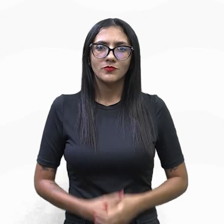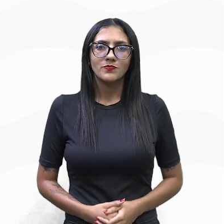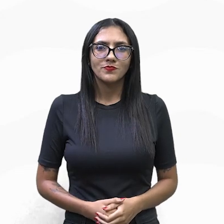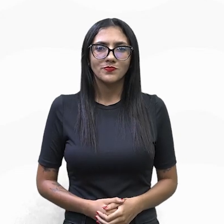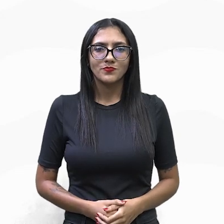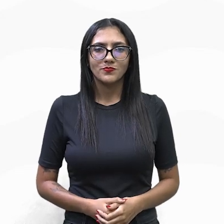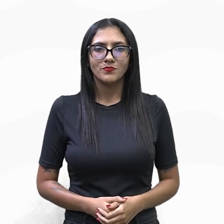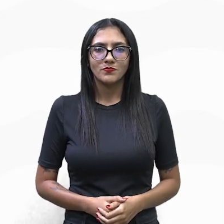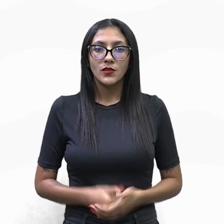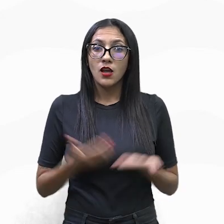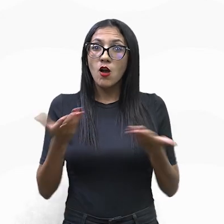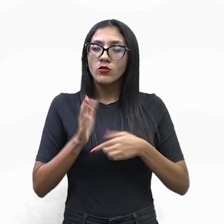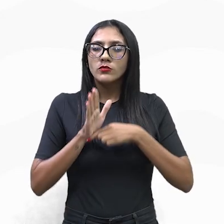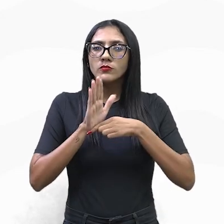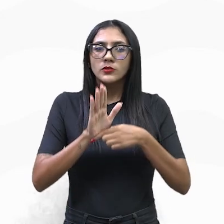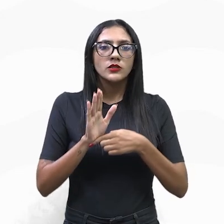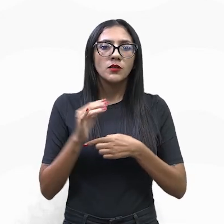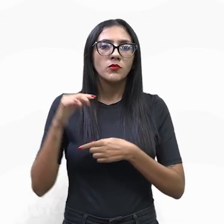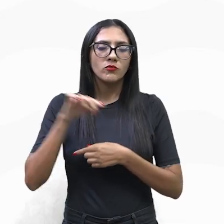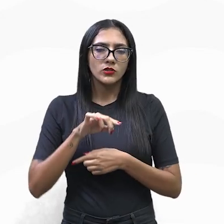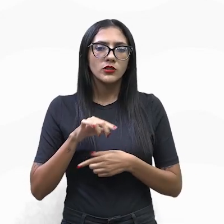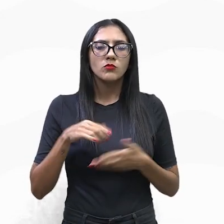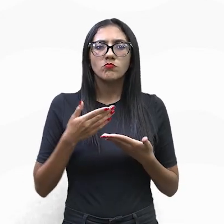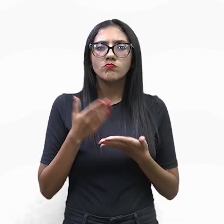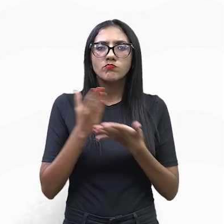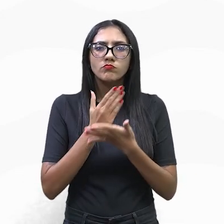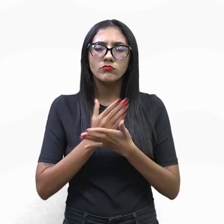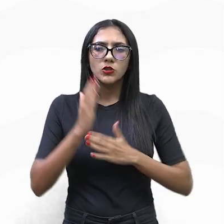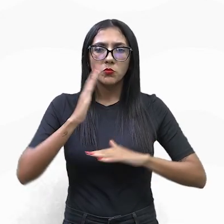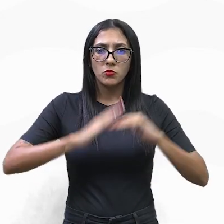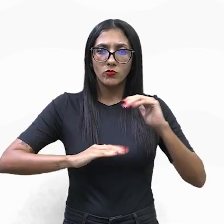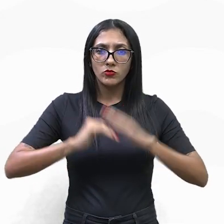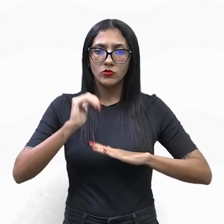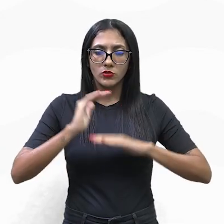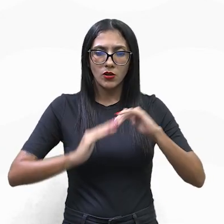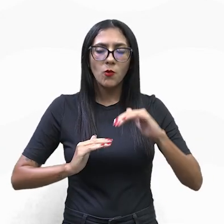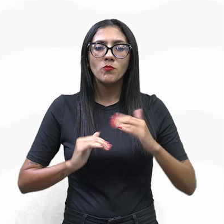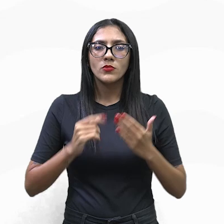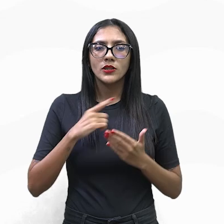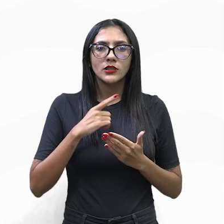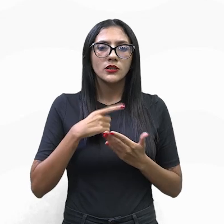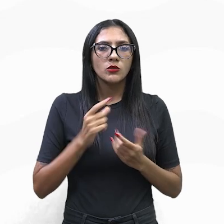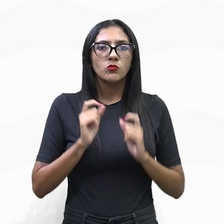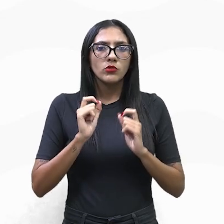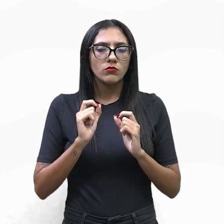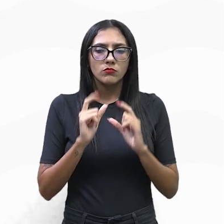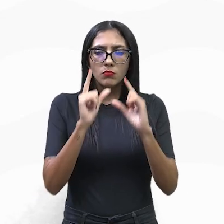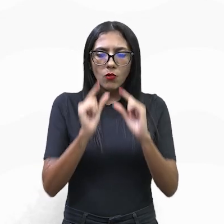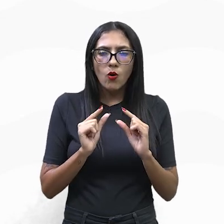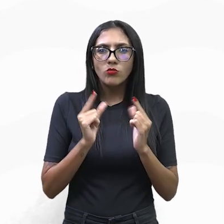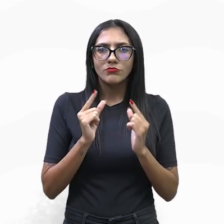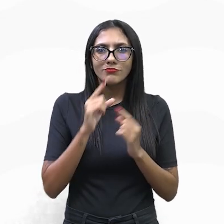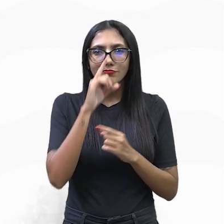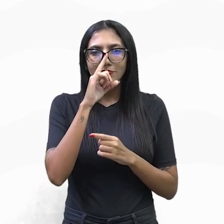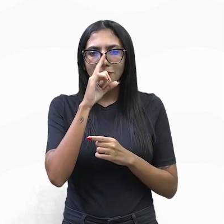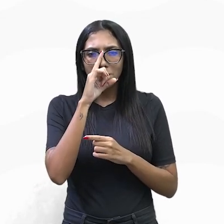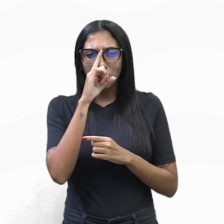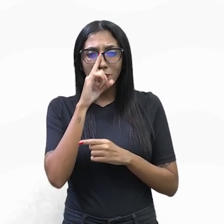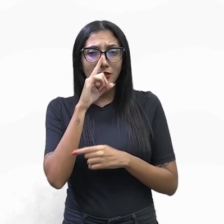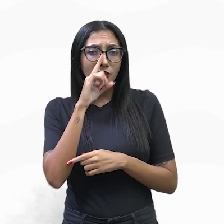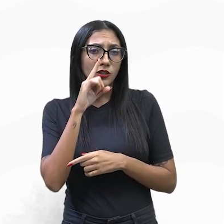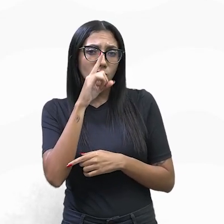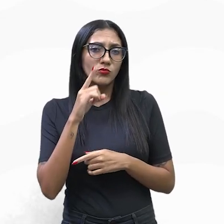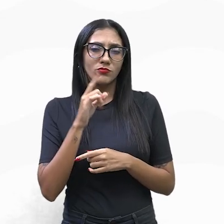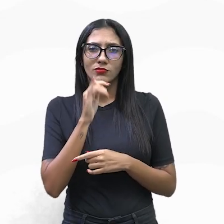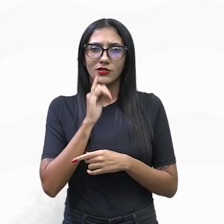vocês aqui algumas profissões, né, que possuem menor risco de automação. Quer dizer, menor risco de